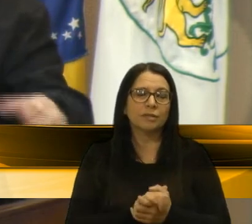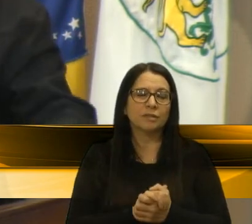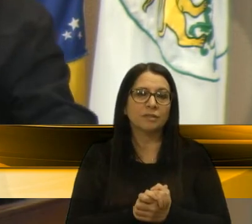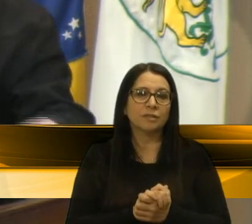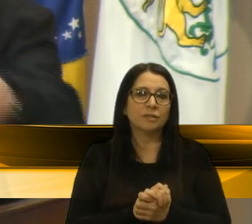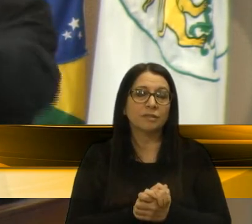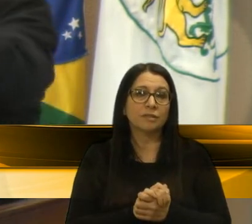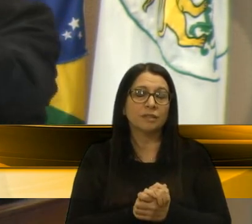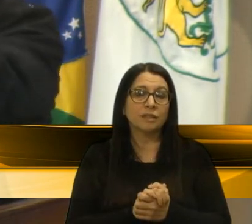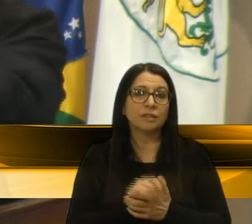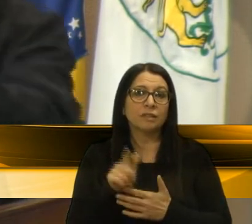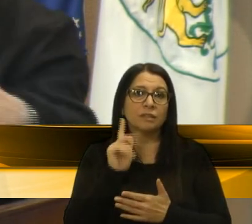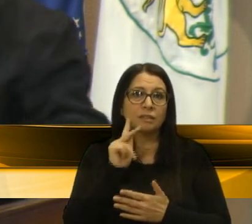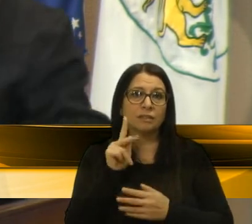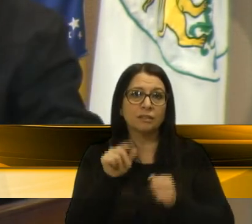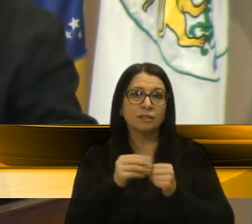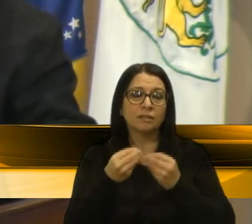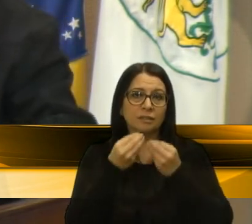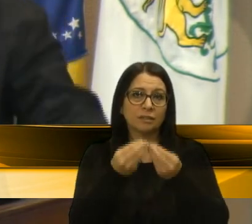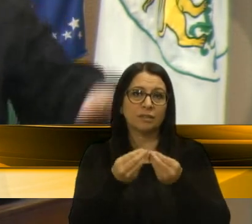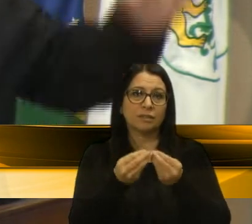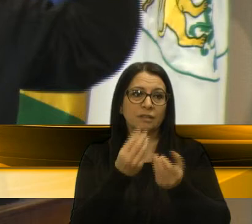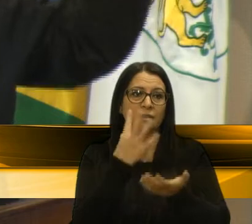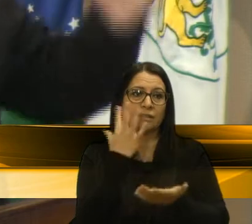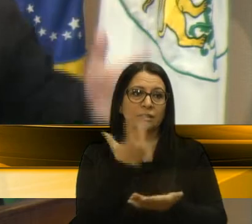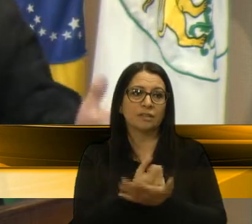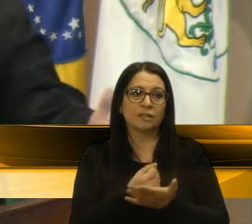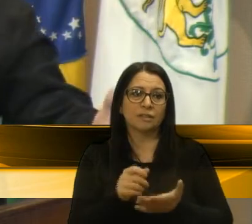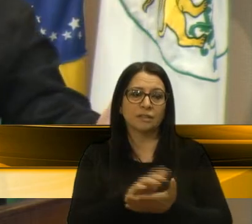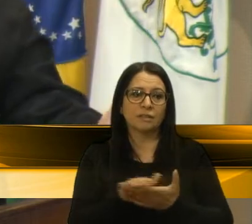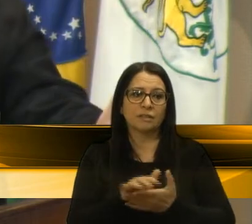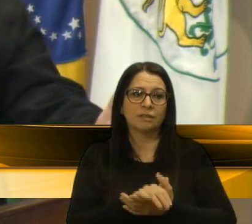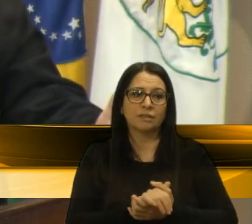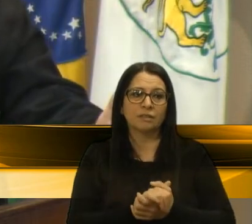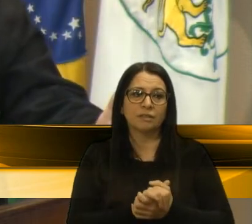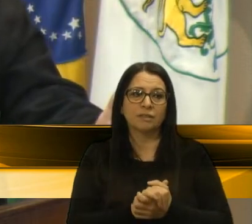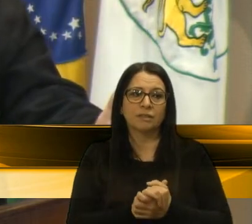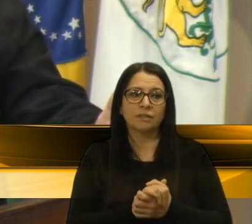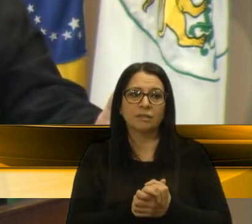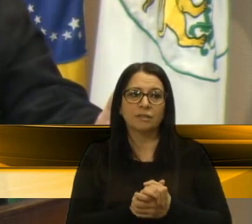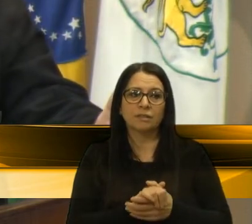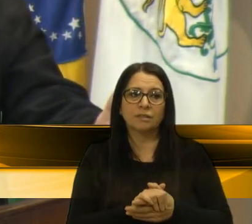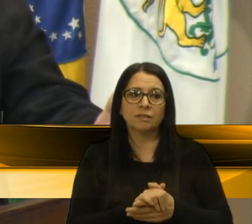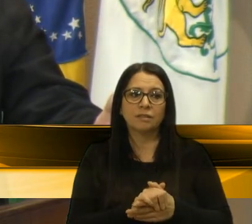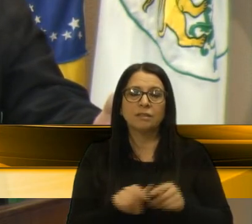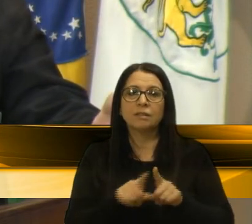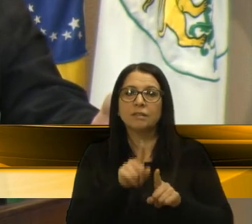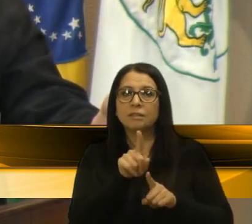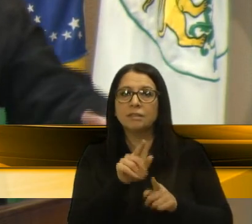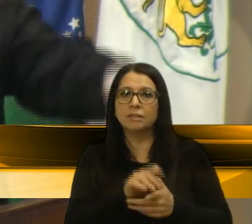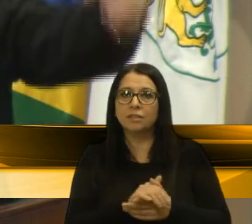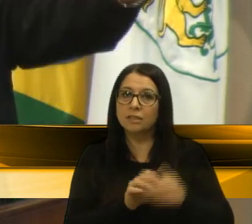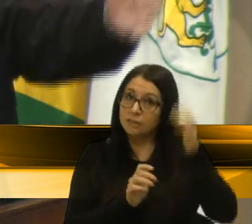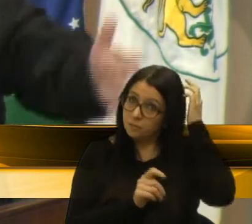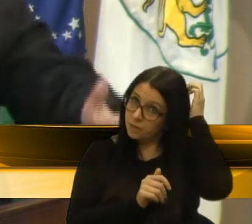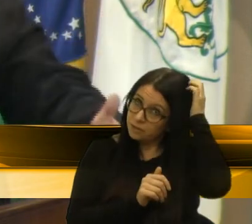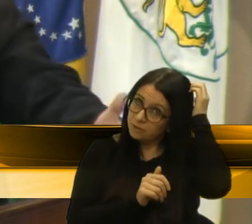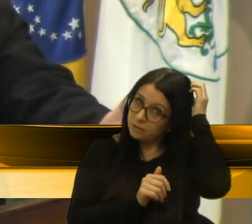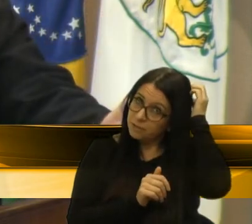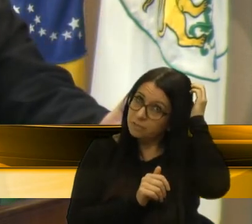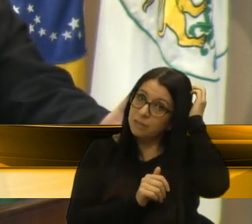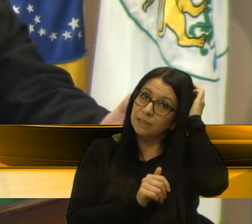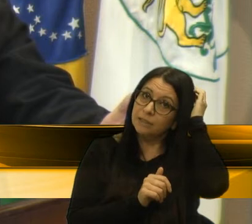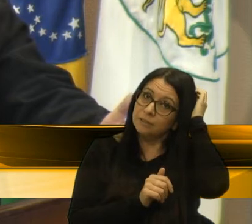aqui, nos forneçam um software que a cor vai sair igual. Né? Mas vieram aqui com